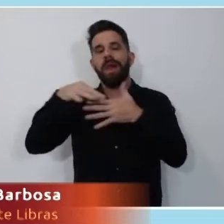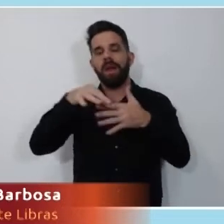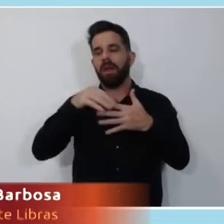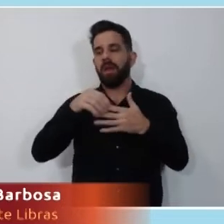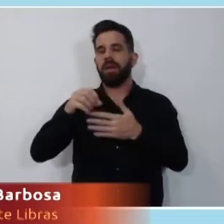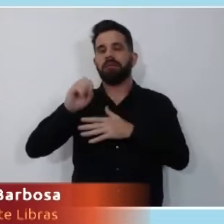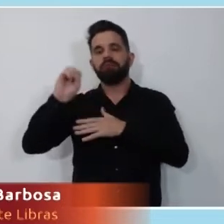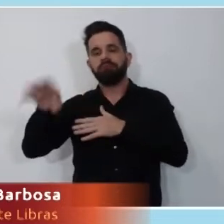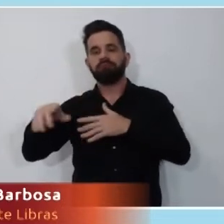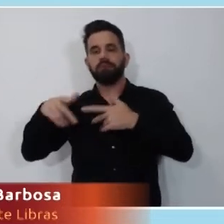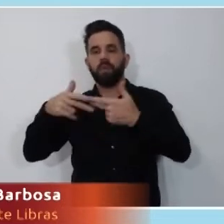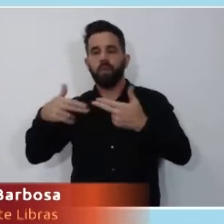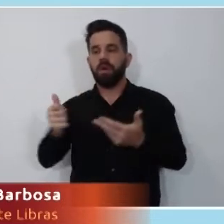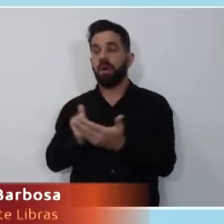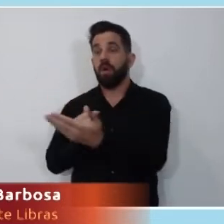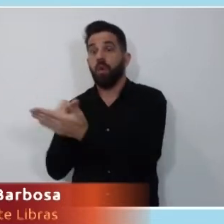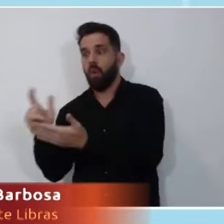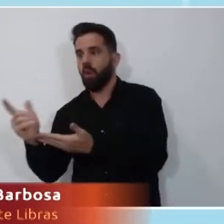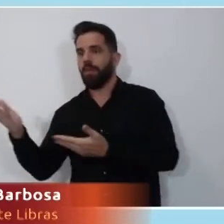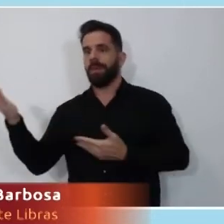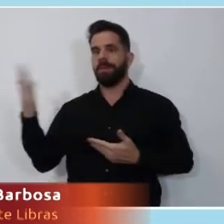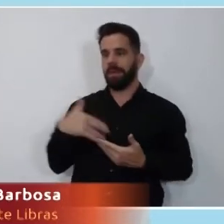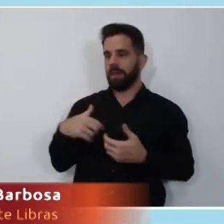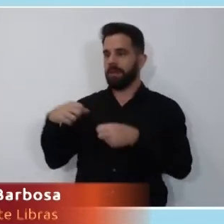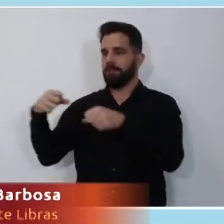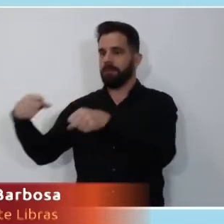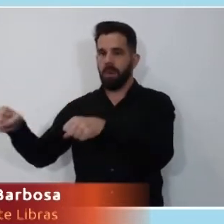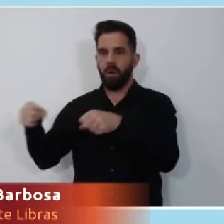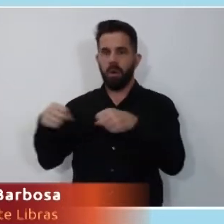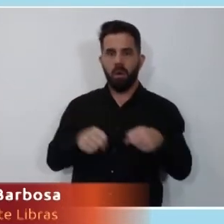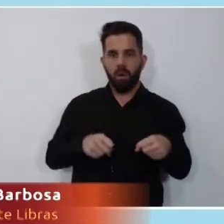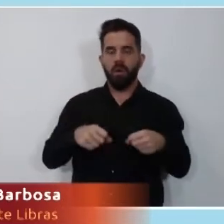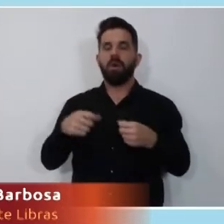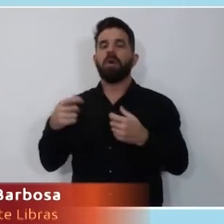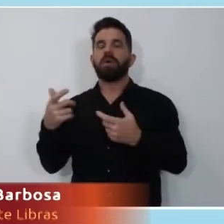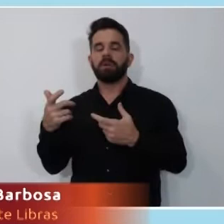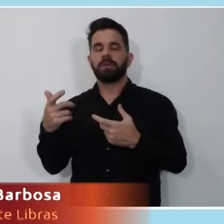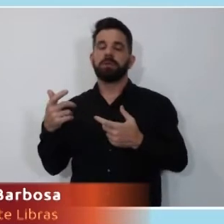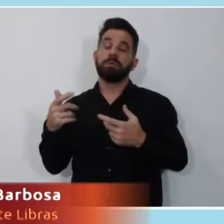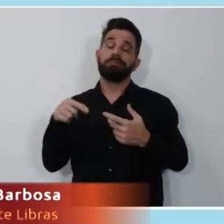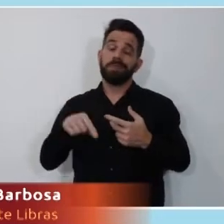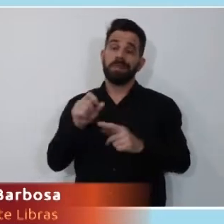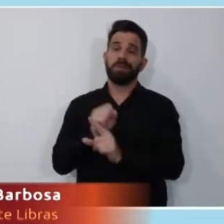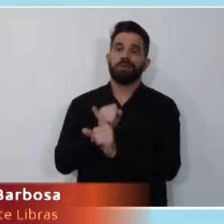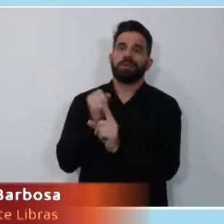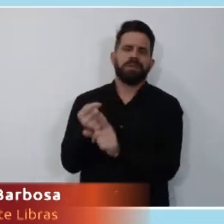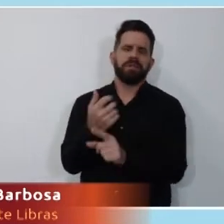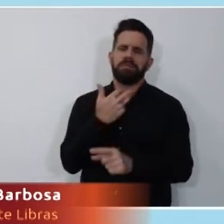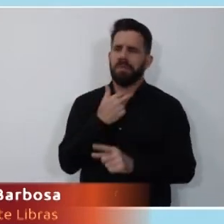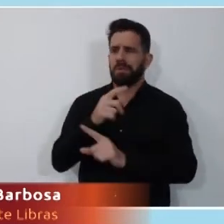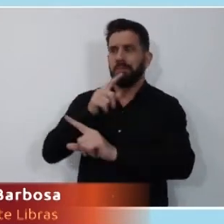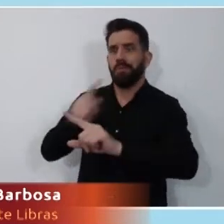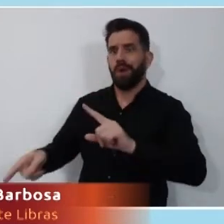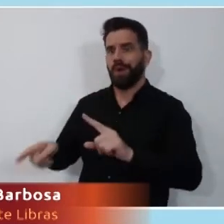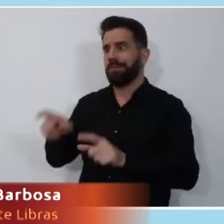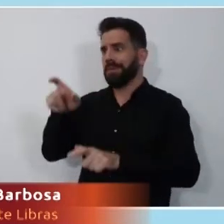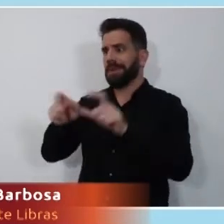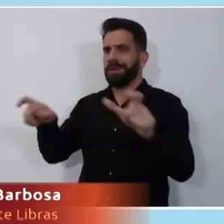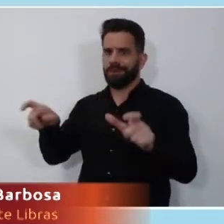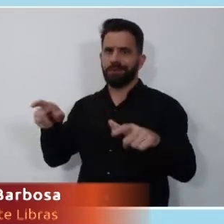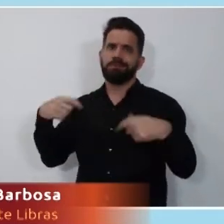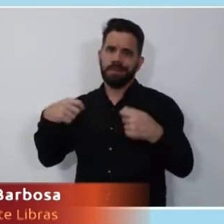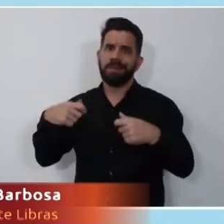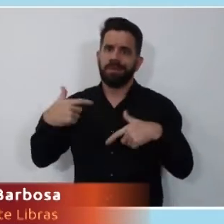né? Mas é uma questão social, né? Uma questão social porque também a gente não pode proibir as pessoas de trabalhar, né? Se muitas têm